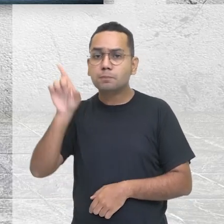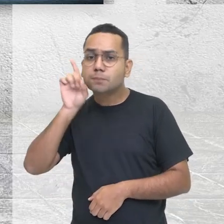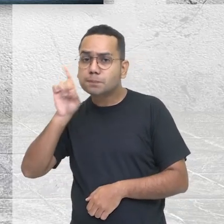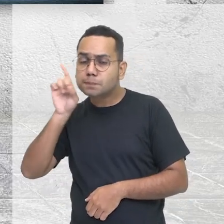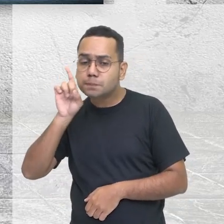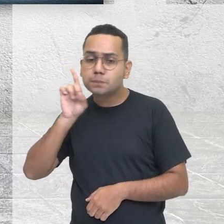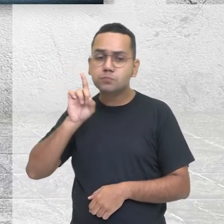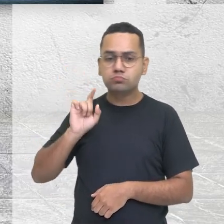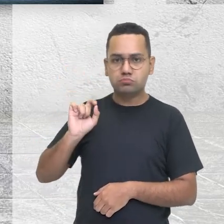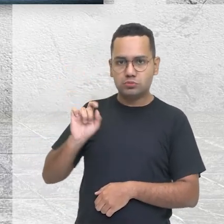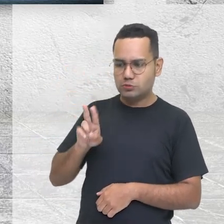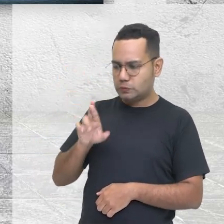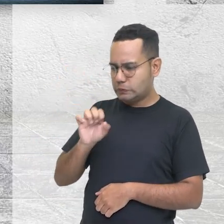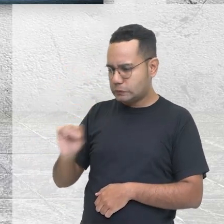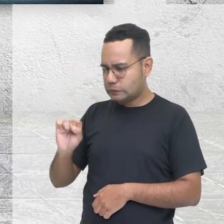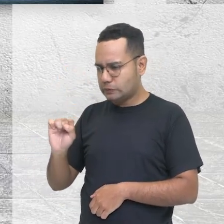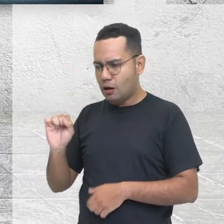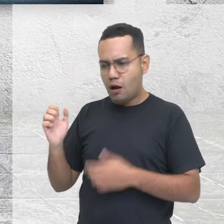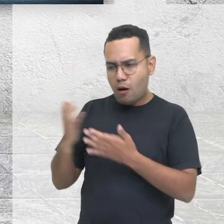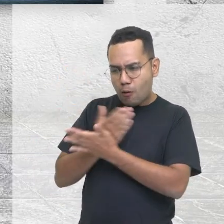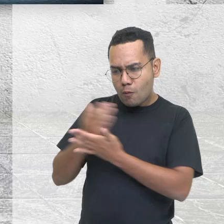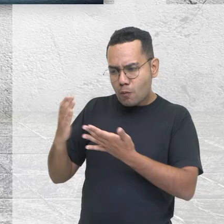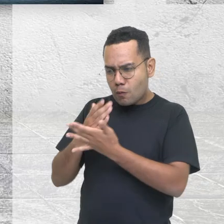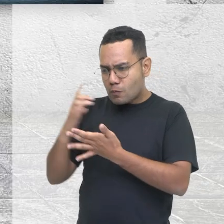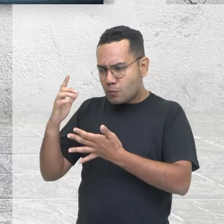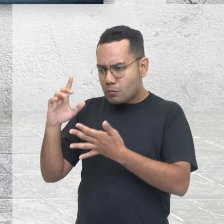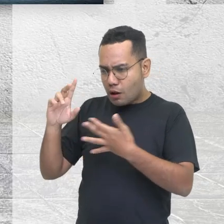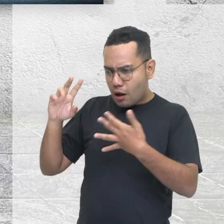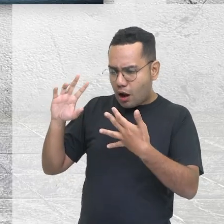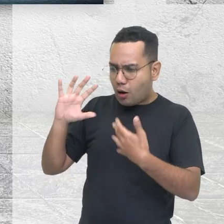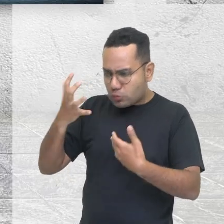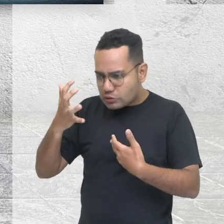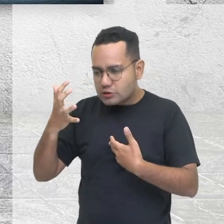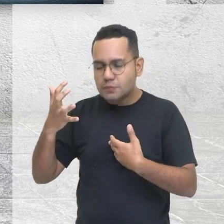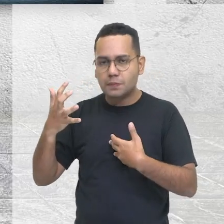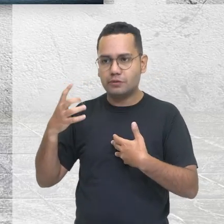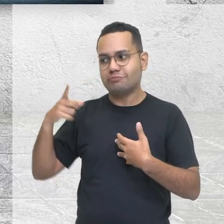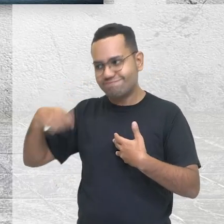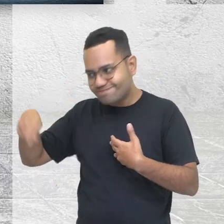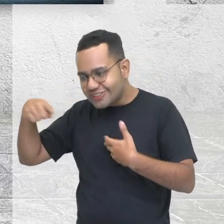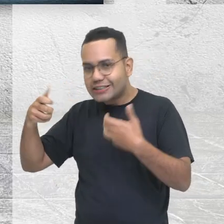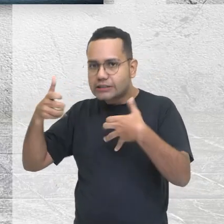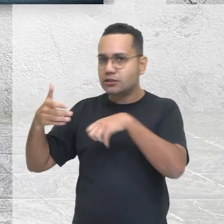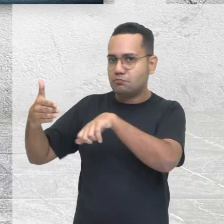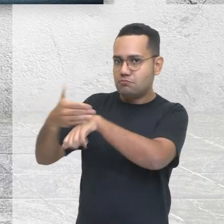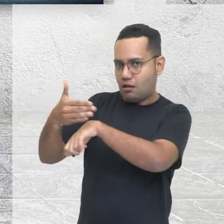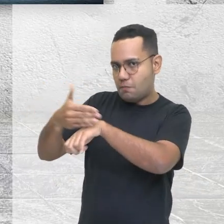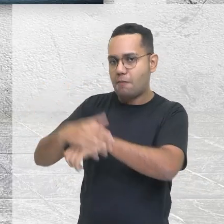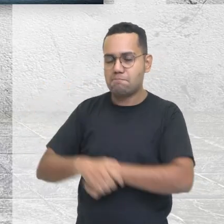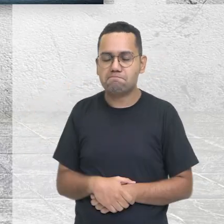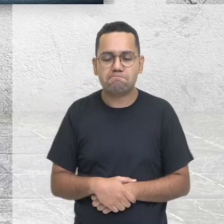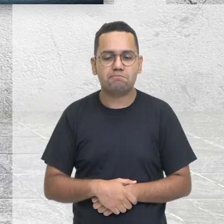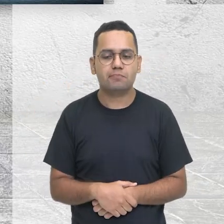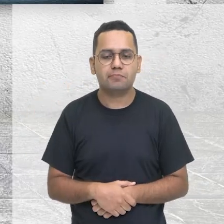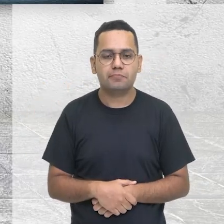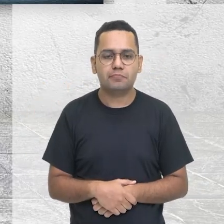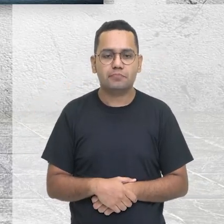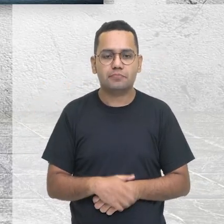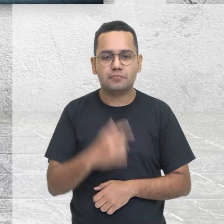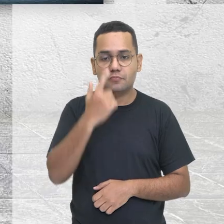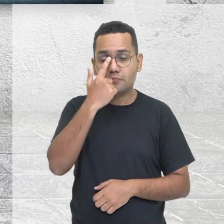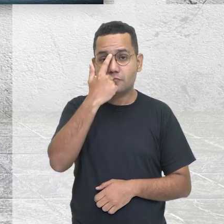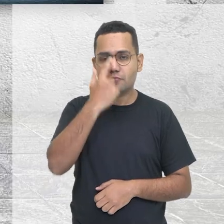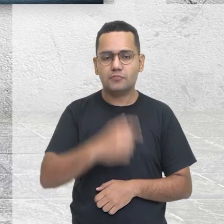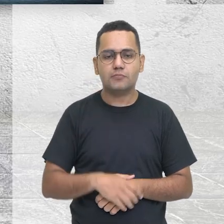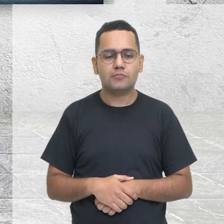para a União Soviética, eles acabaram aderindo à Segunda Guerra. E Em resposta a esse momento aí de invasão